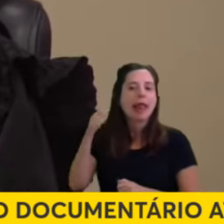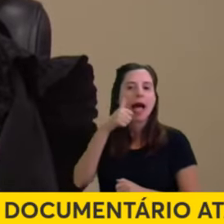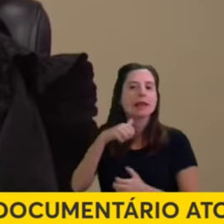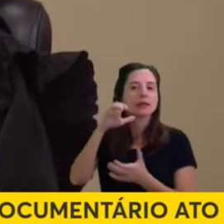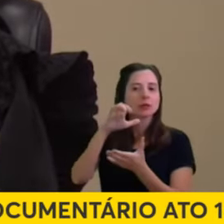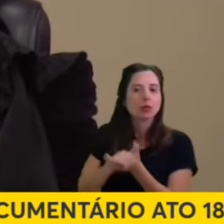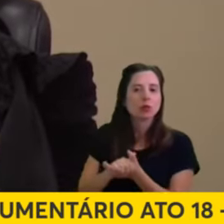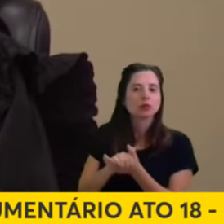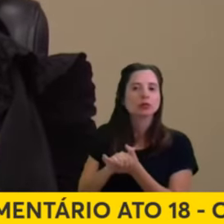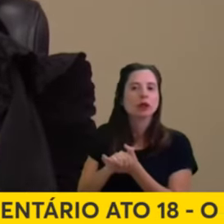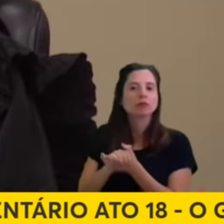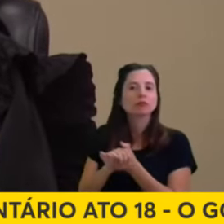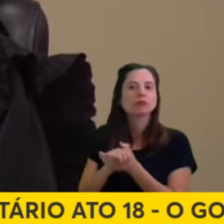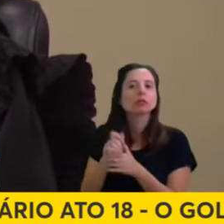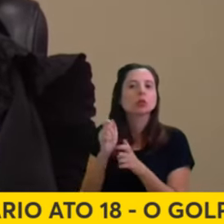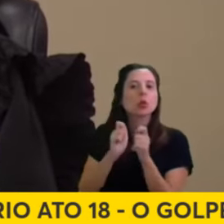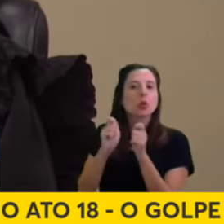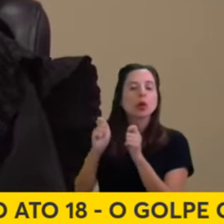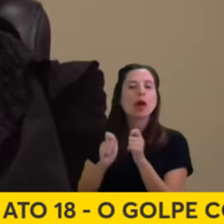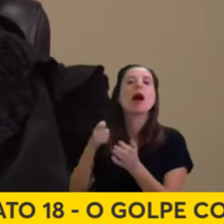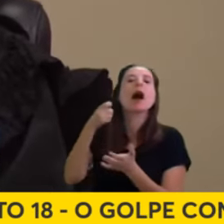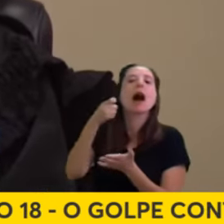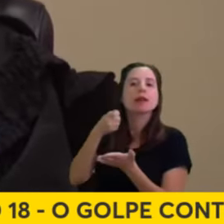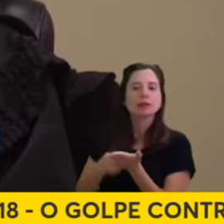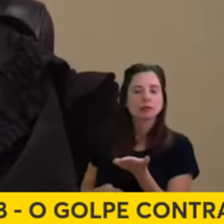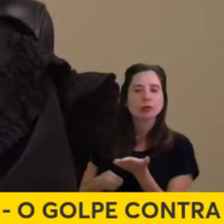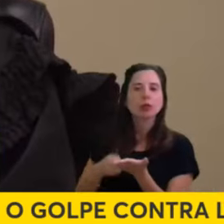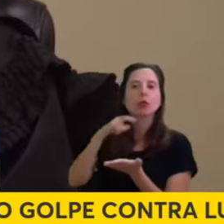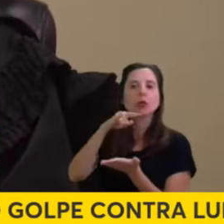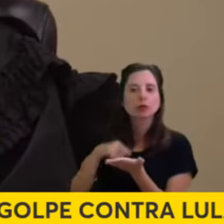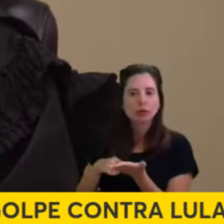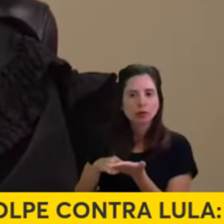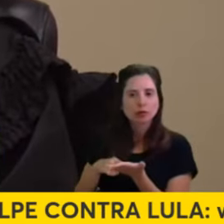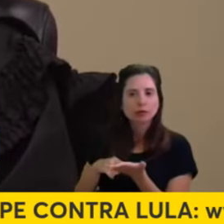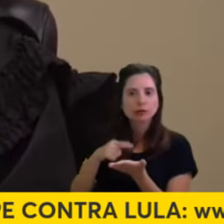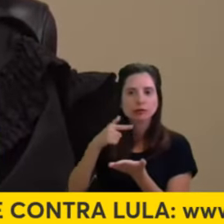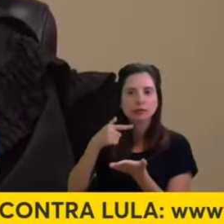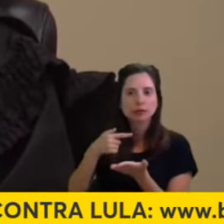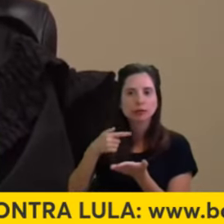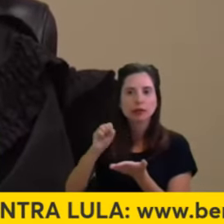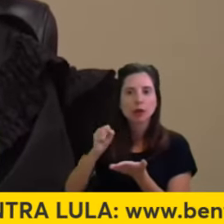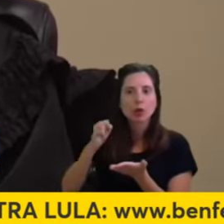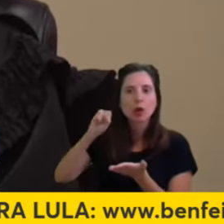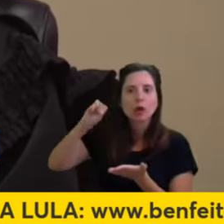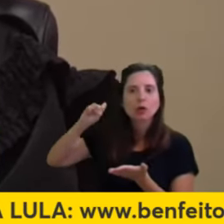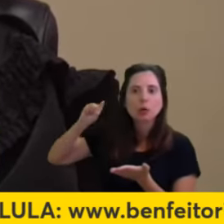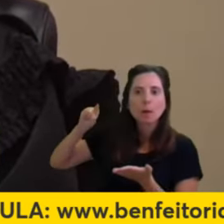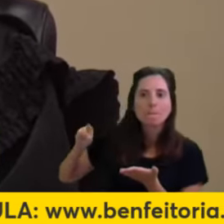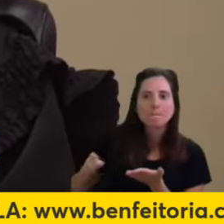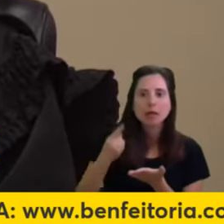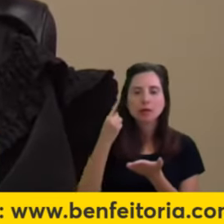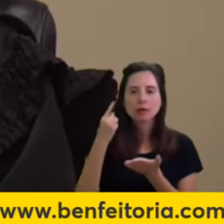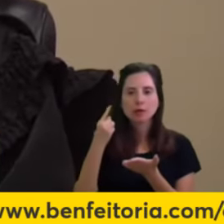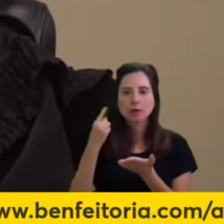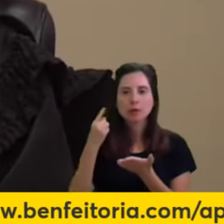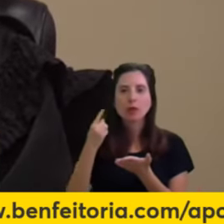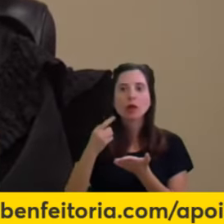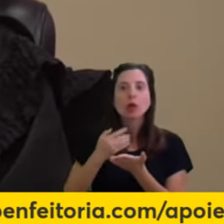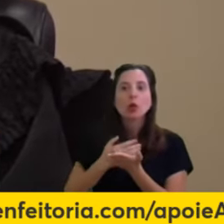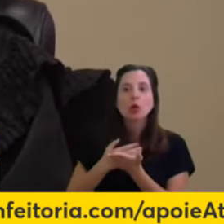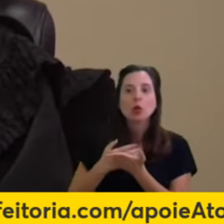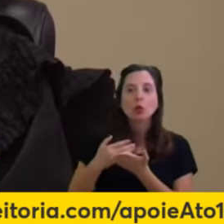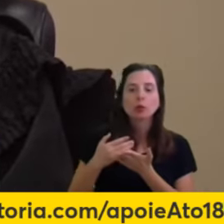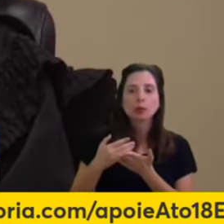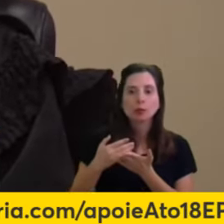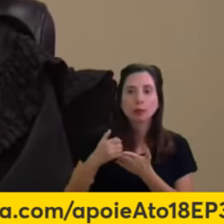Santos que assina um contrato no valor de r$ 10.000 com parcelas mensais de 15.000 iniciando-se em primeiro de novembro de